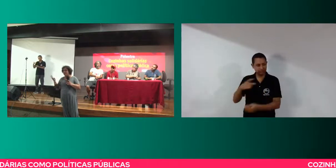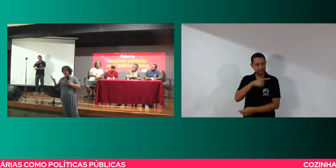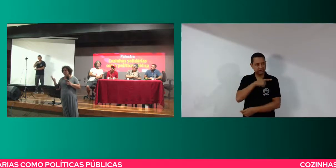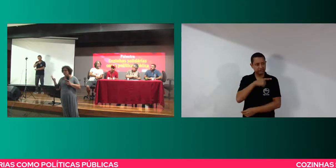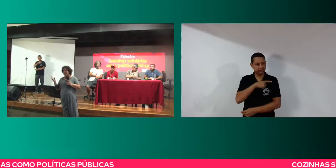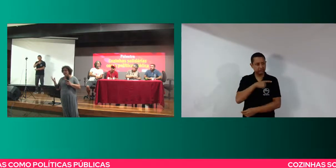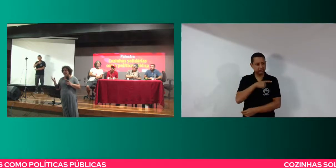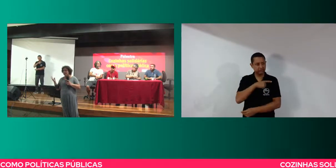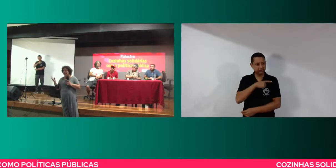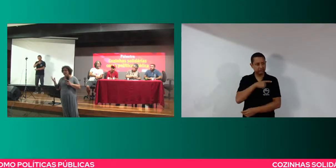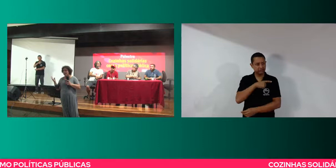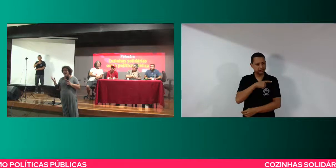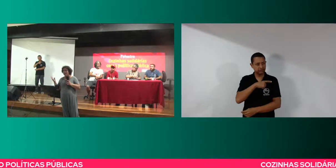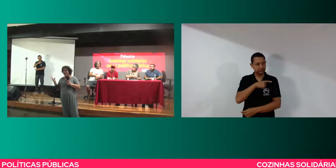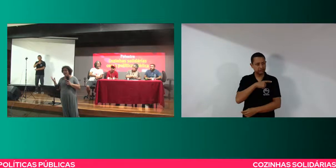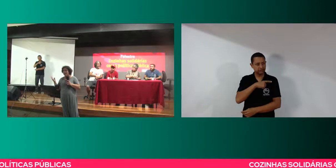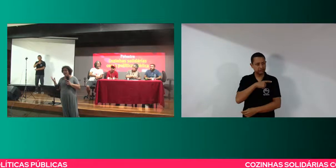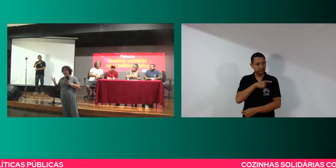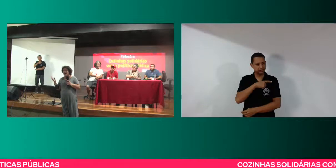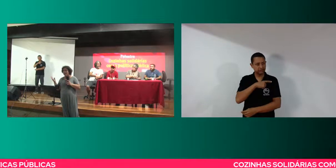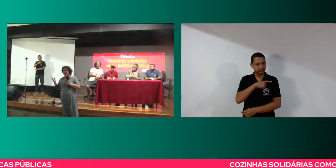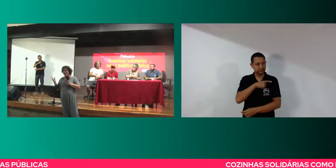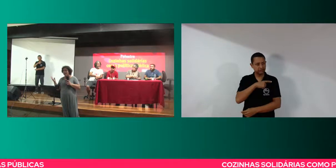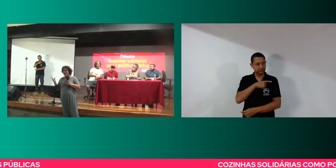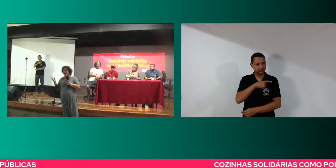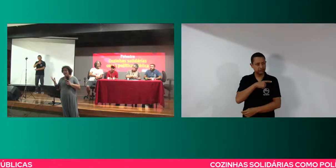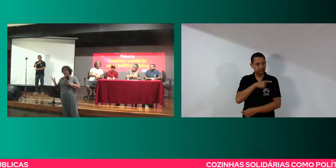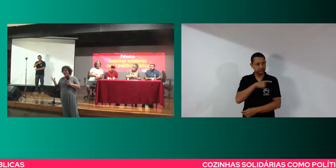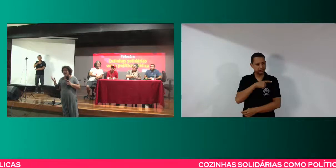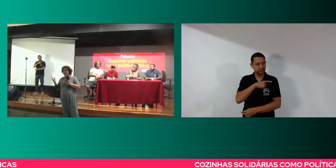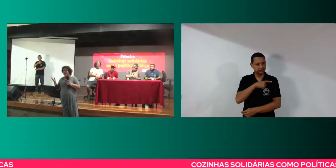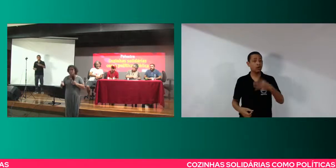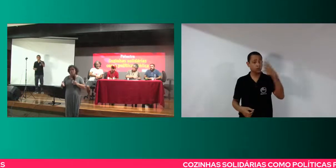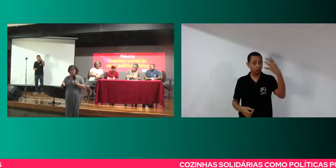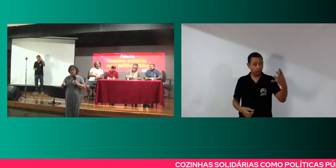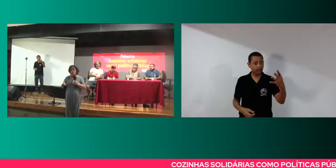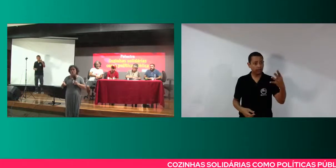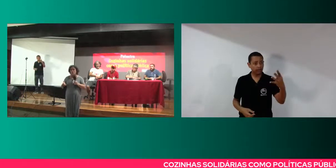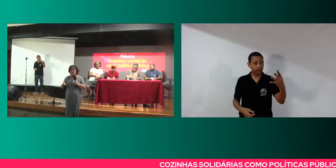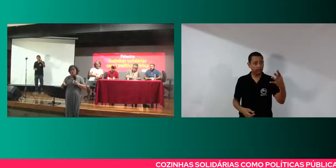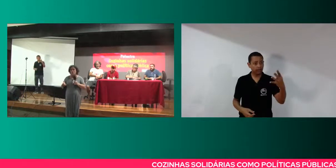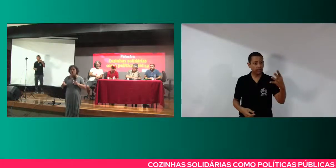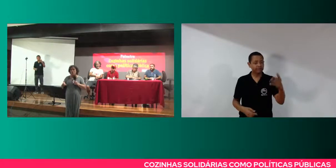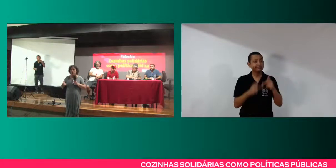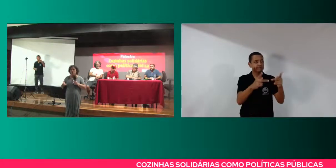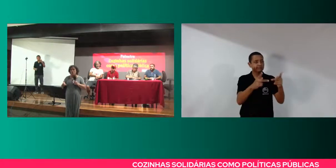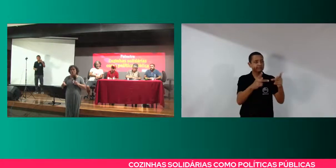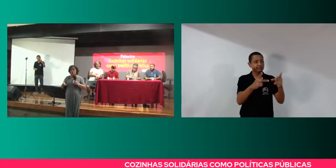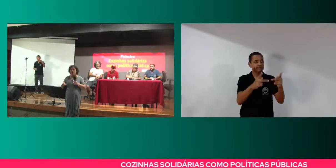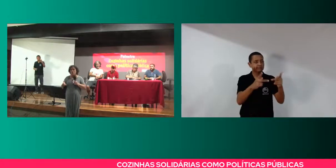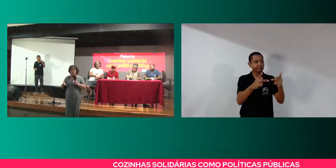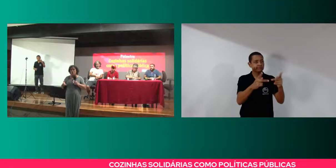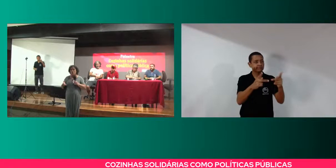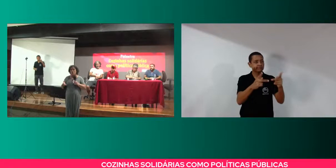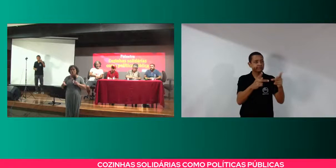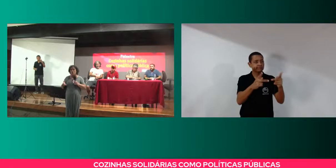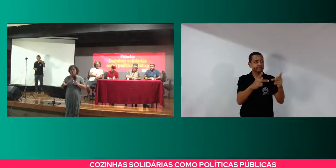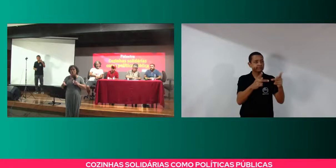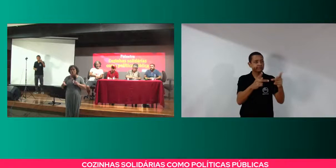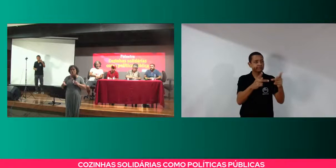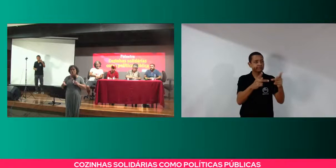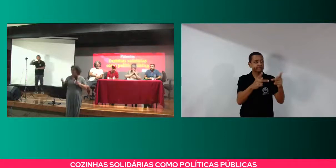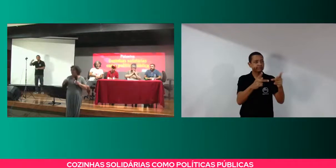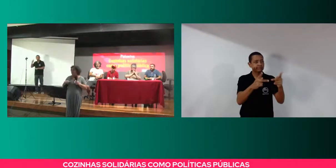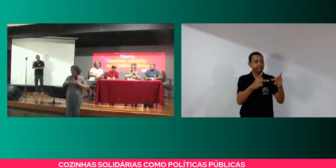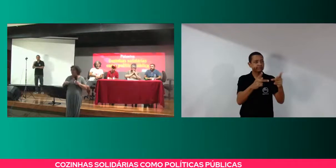rodei seis aí eu vou mais ficar mais fácil sido que eu vi até agora e foi na cotação Desse pessoal né então a